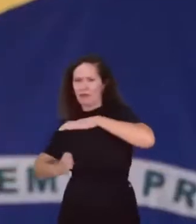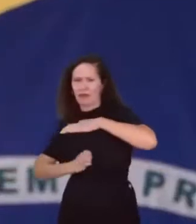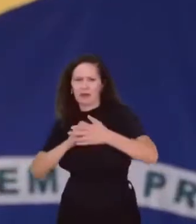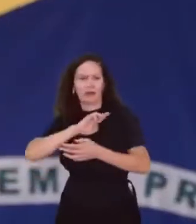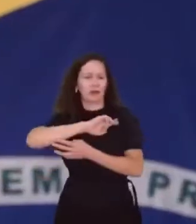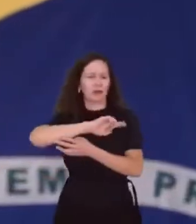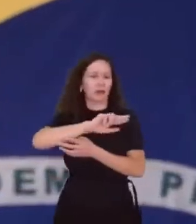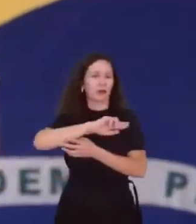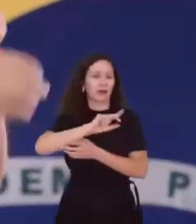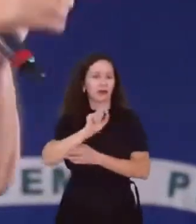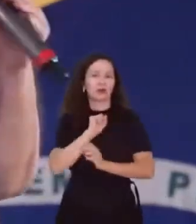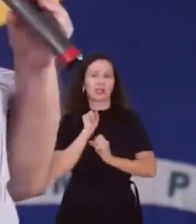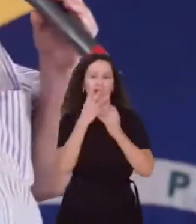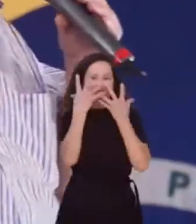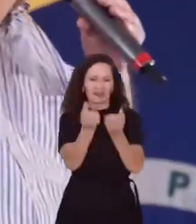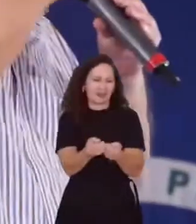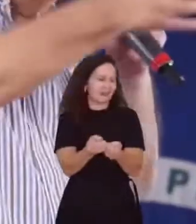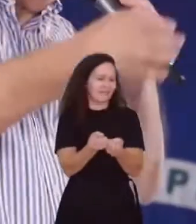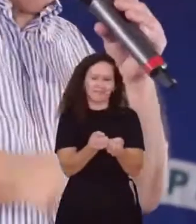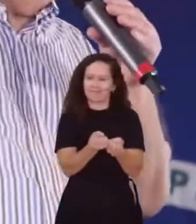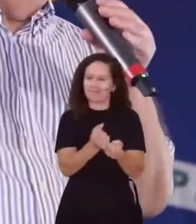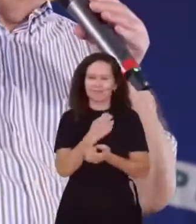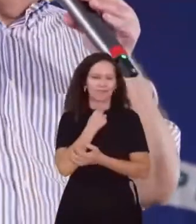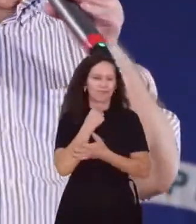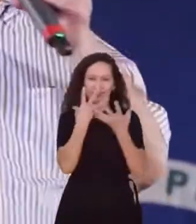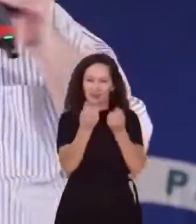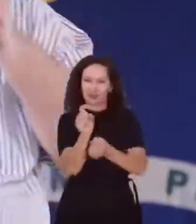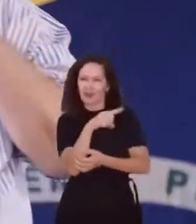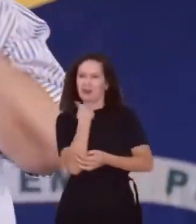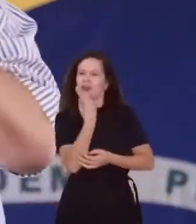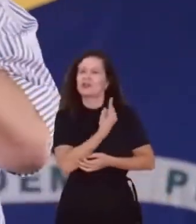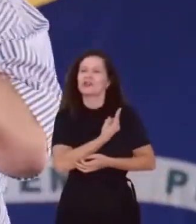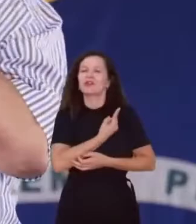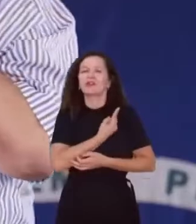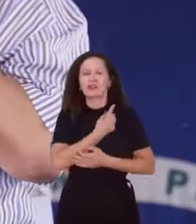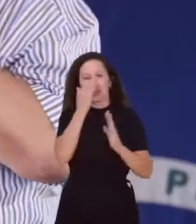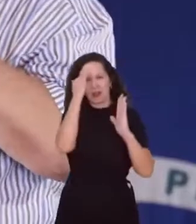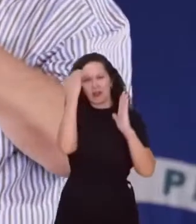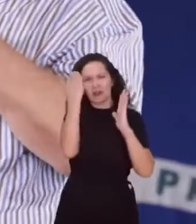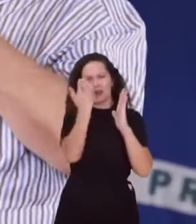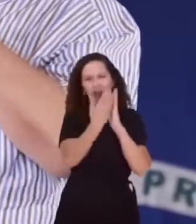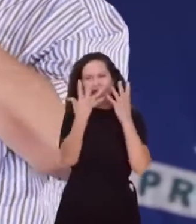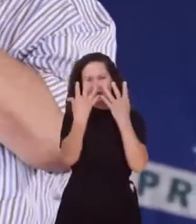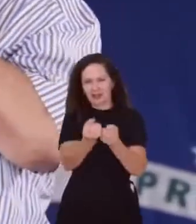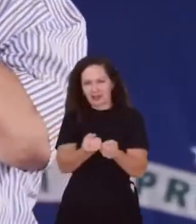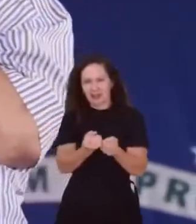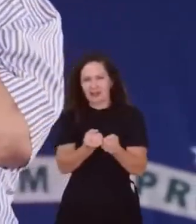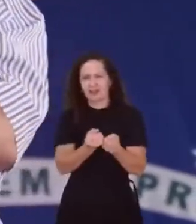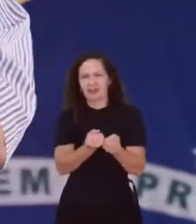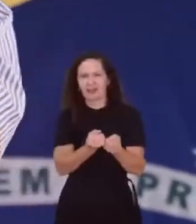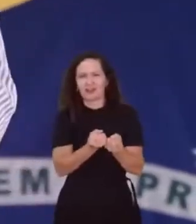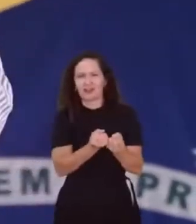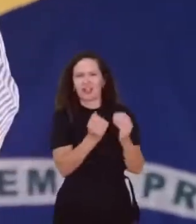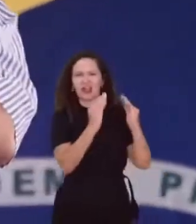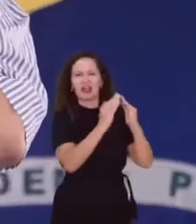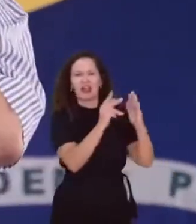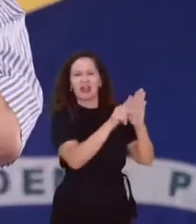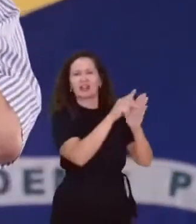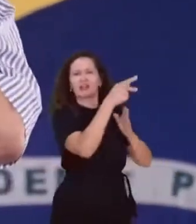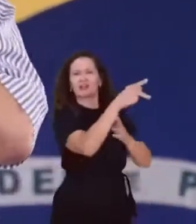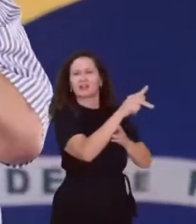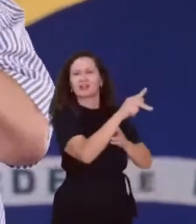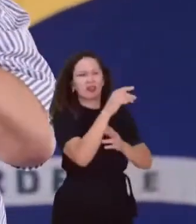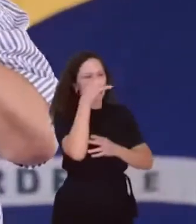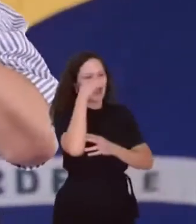aceitável que a gente considere um título de propriedade para impedir o povo de lavrar,